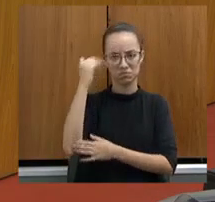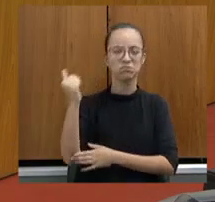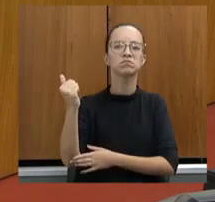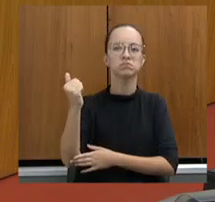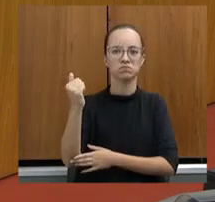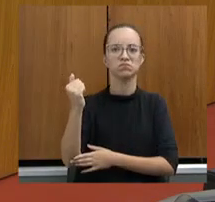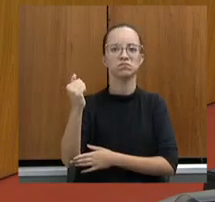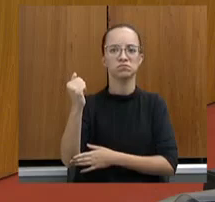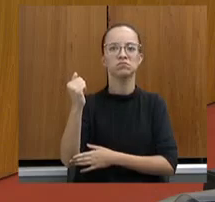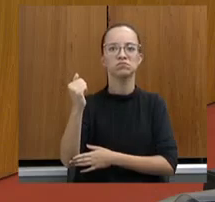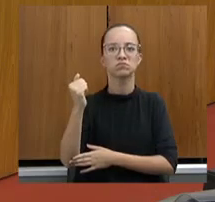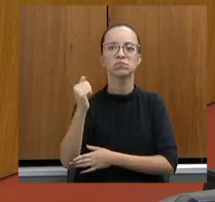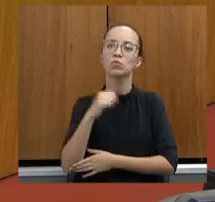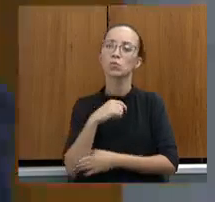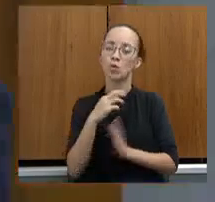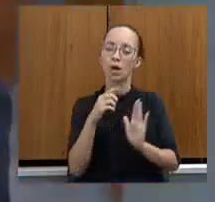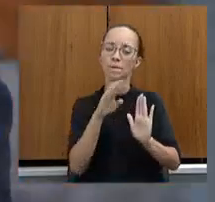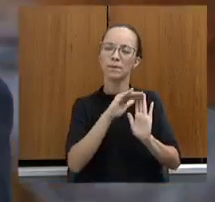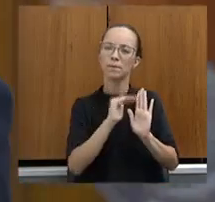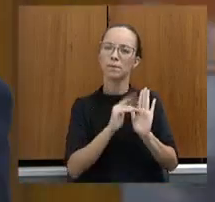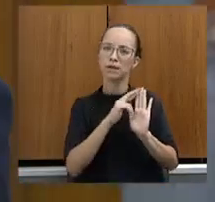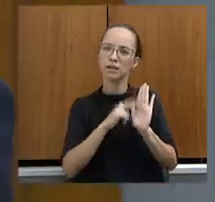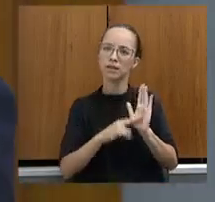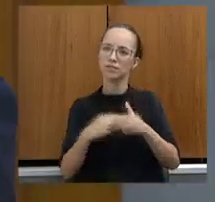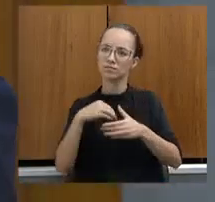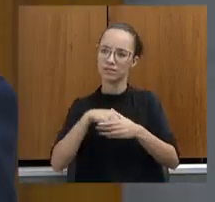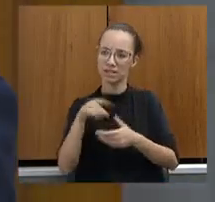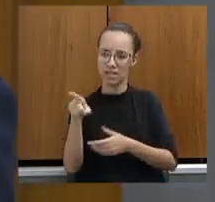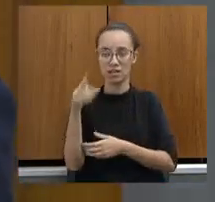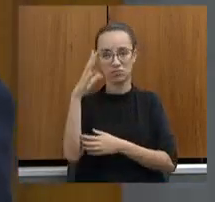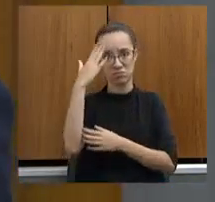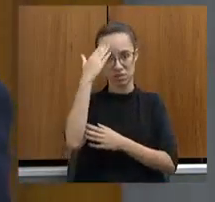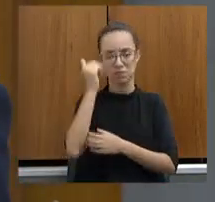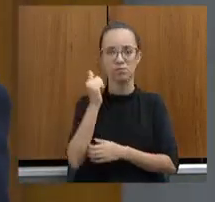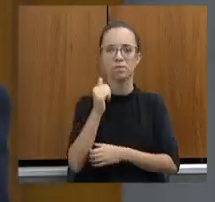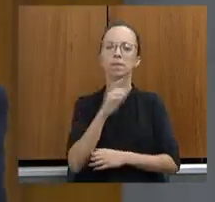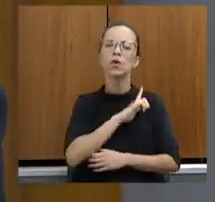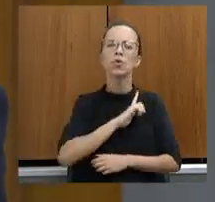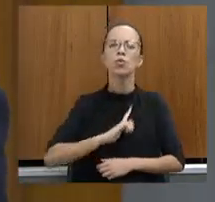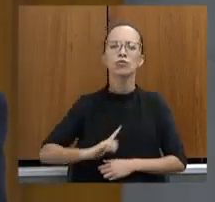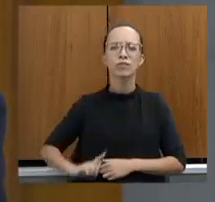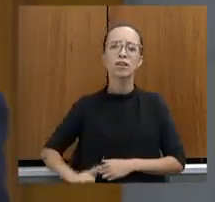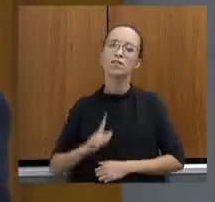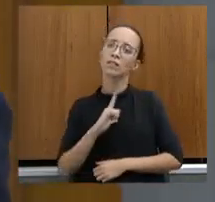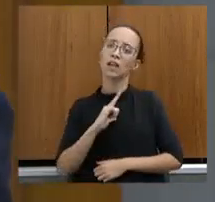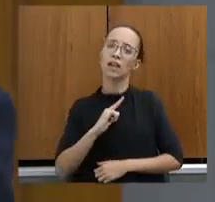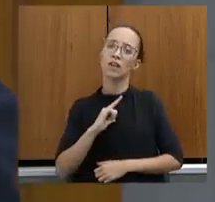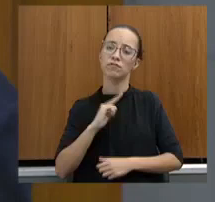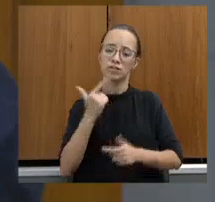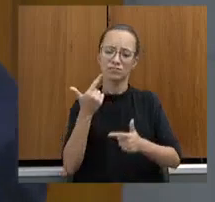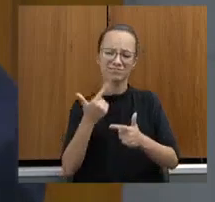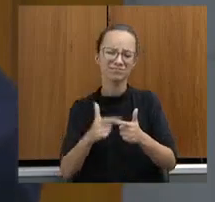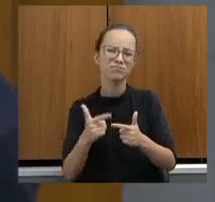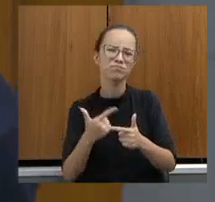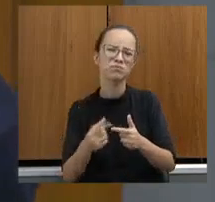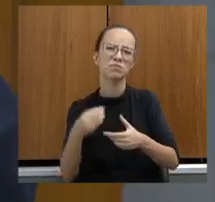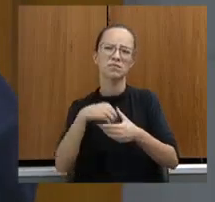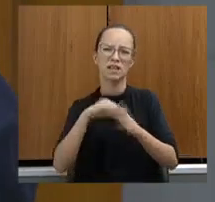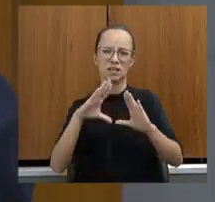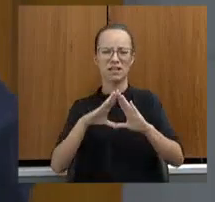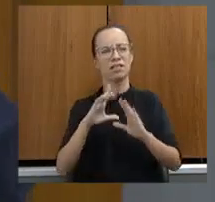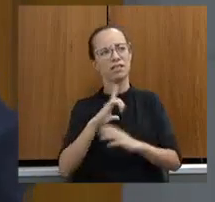para frente o nosso Regimento Interno nós sabemos que o governo realmente teve muita dificuldade nessa casa isso é notório